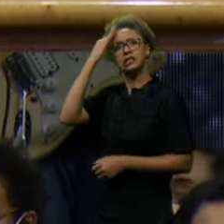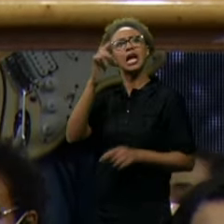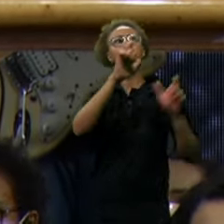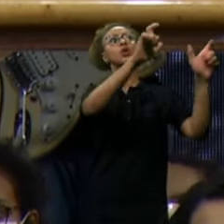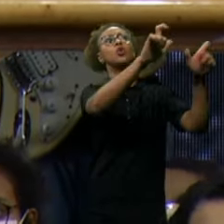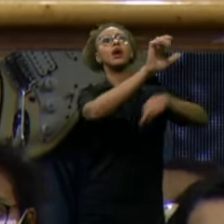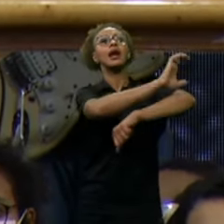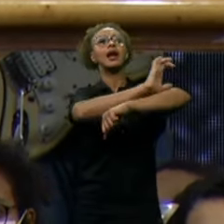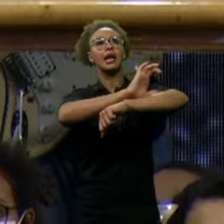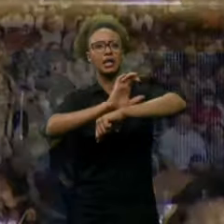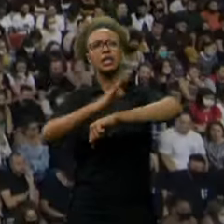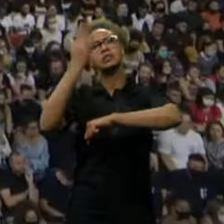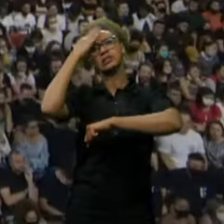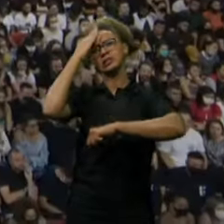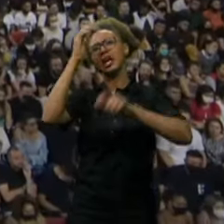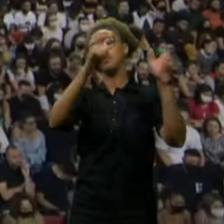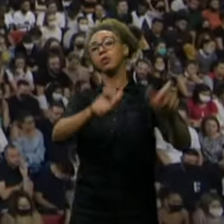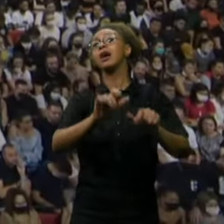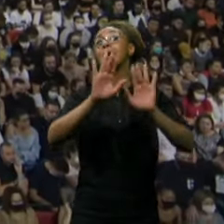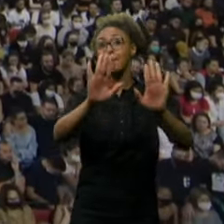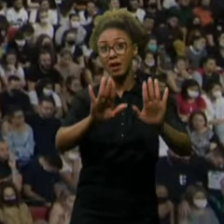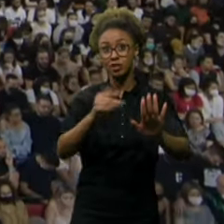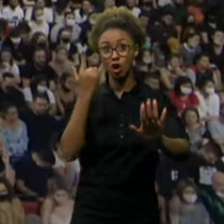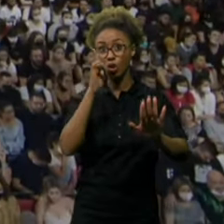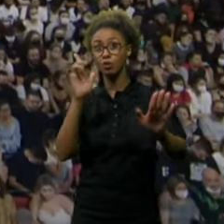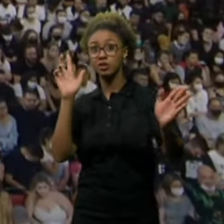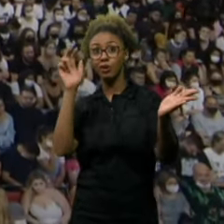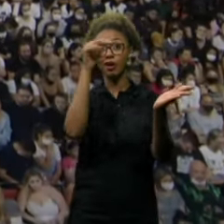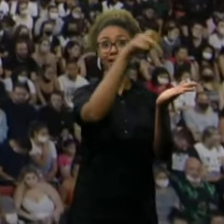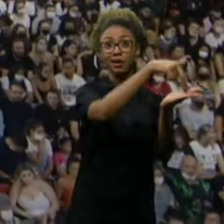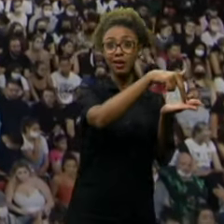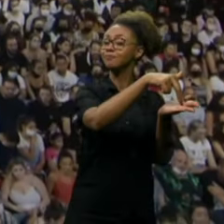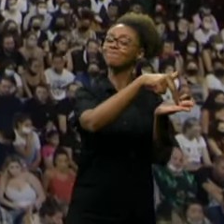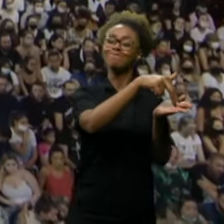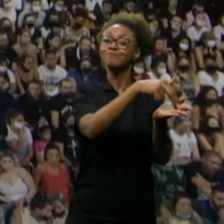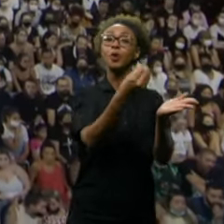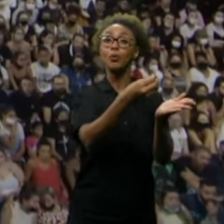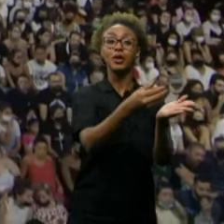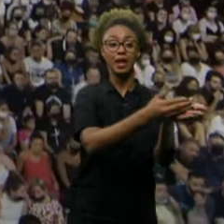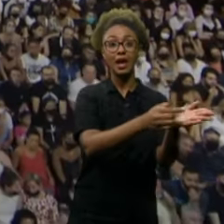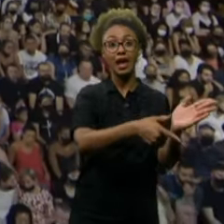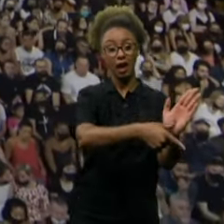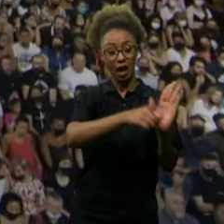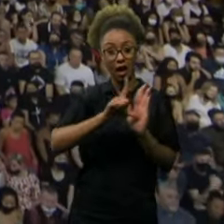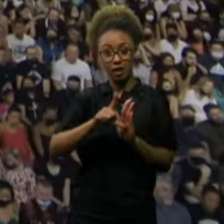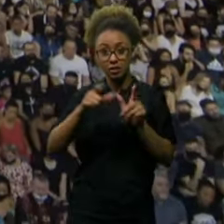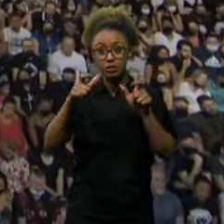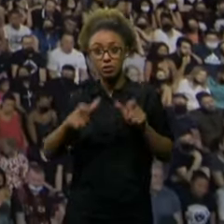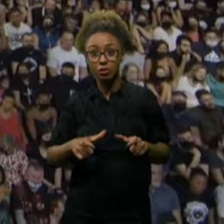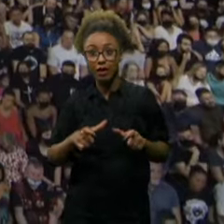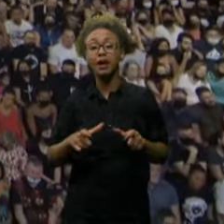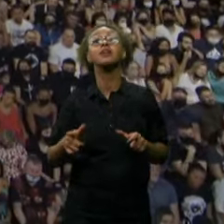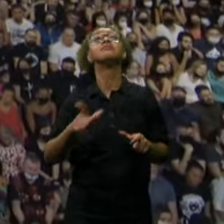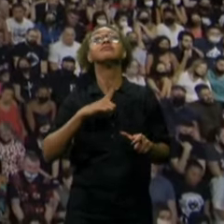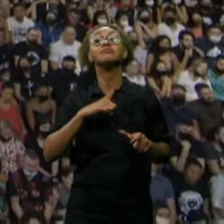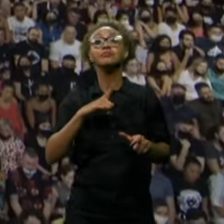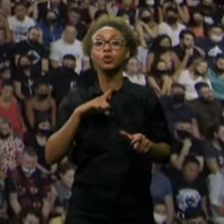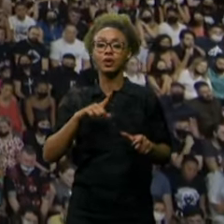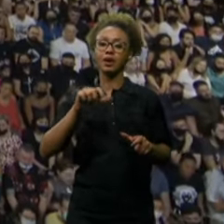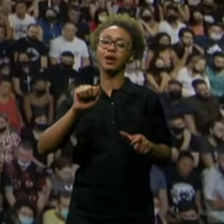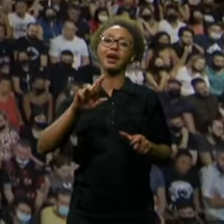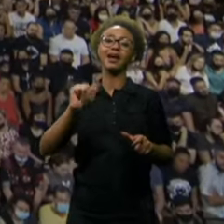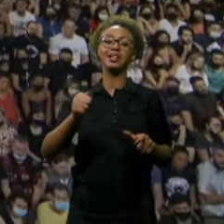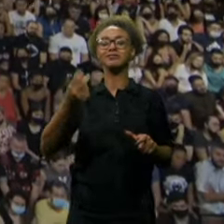não ele queria chegar sim ou não mas ele chegou porque nunca Minho em direção ao destino final ele parou em um lugar